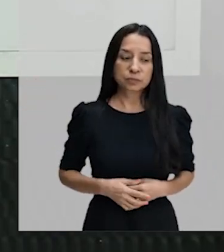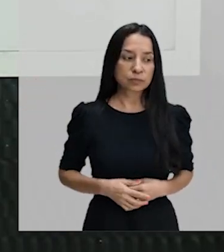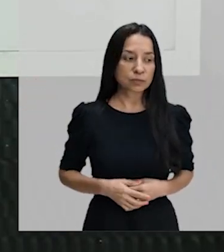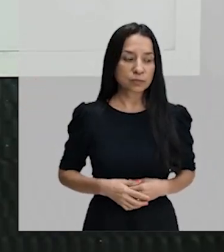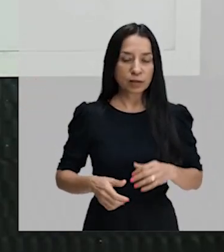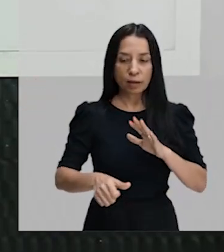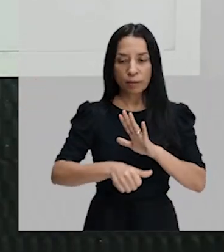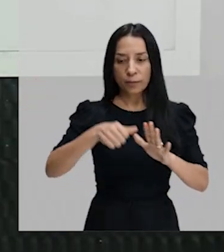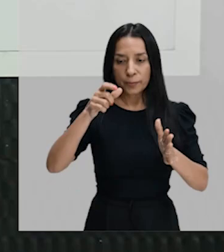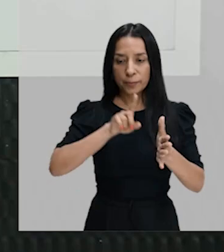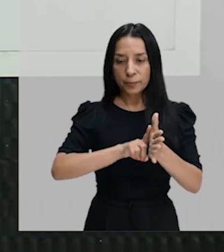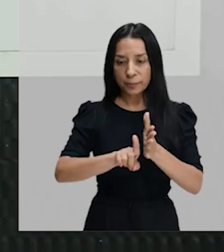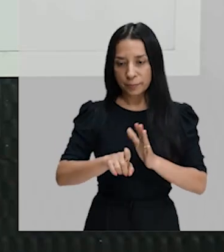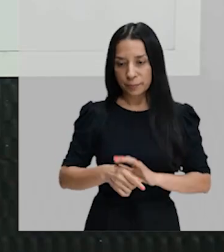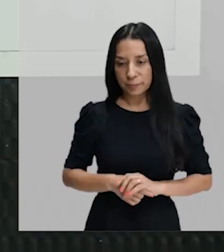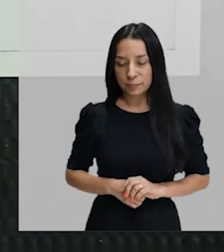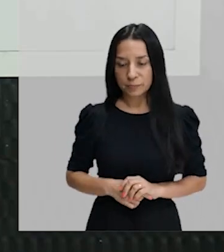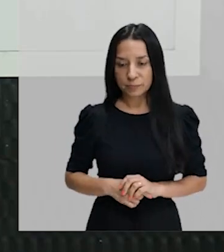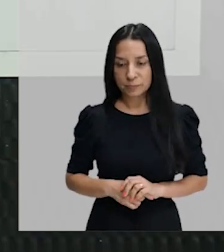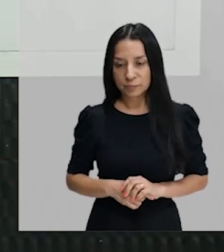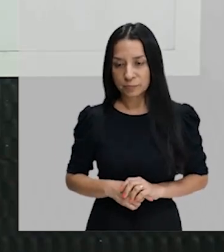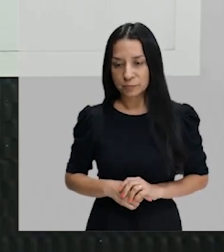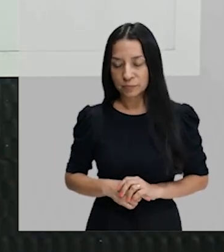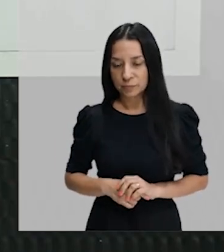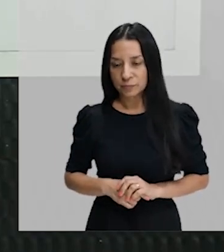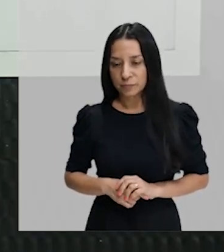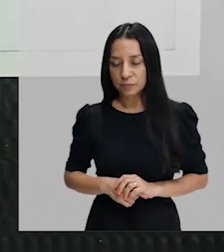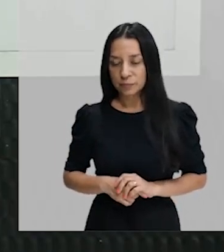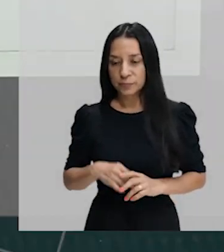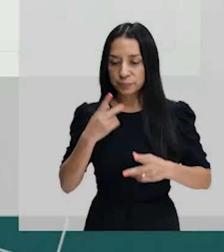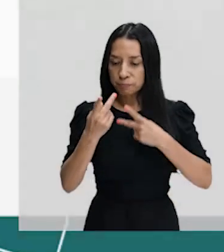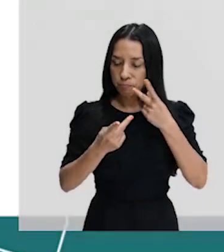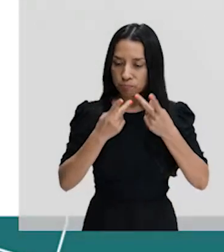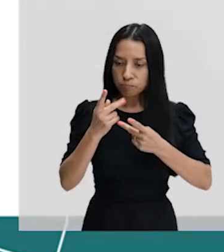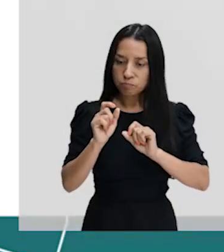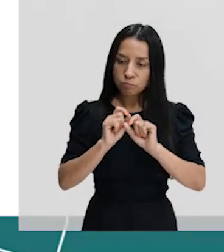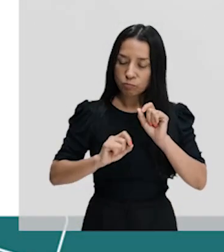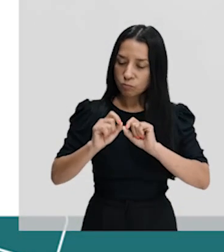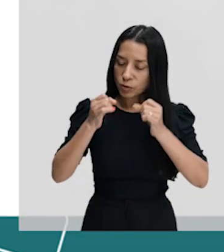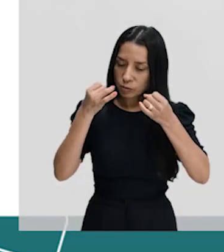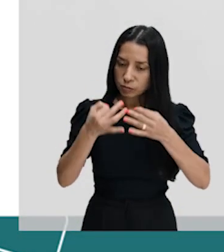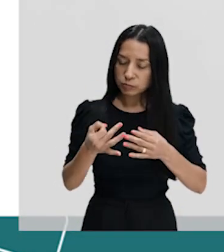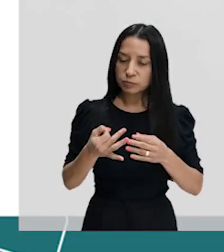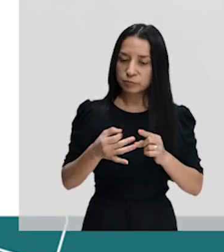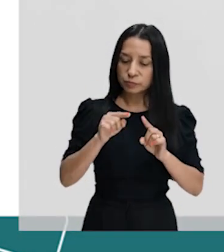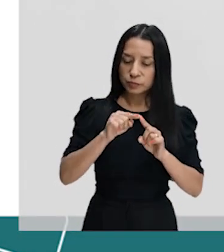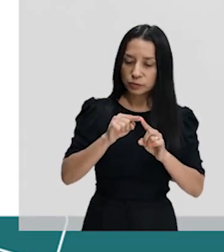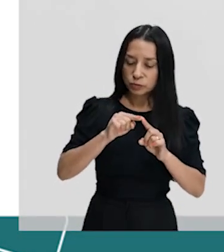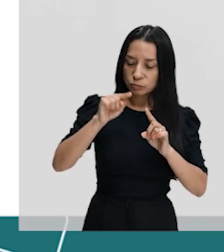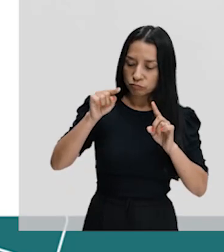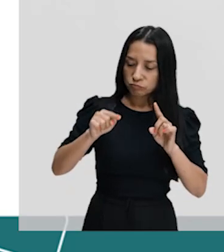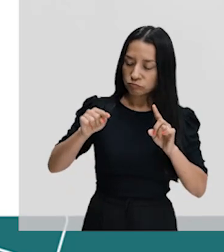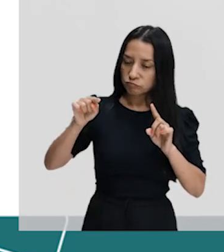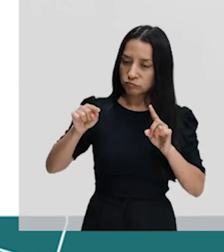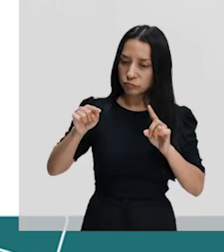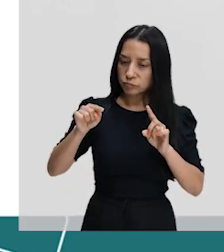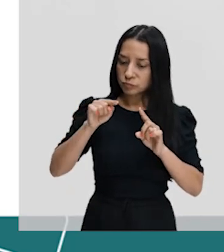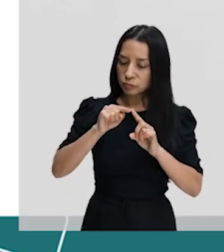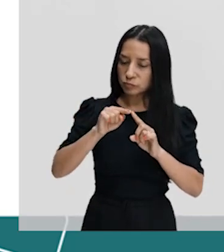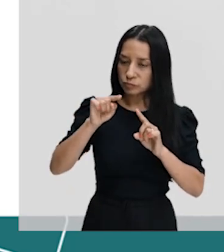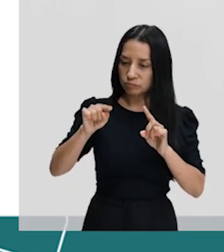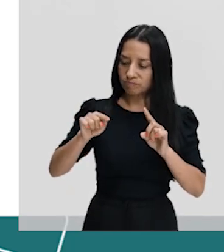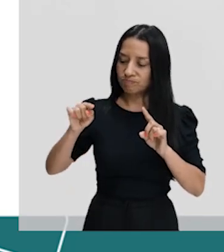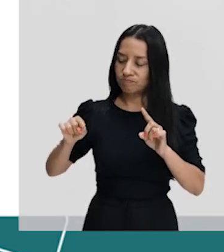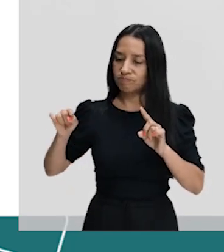Então a primeira questão diz o seguinte numa corda uma fonte de